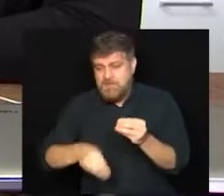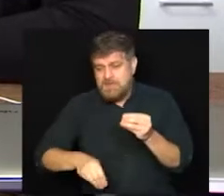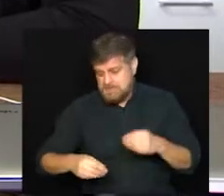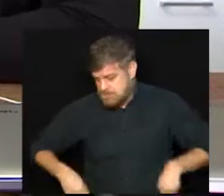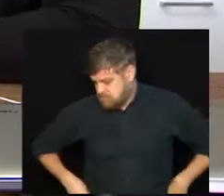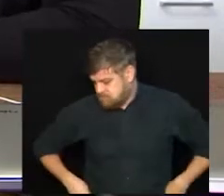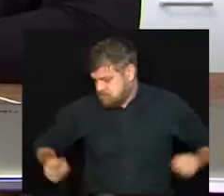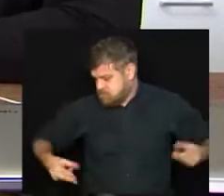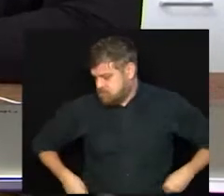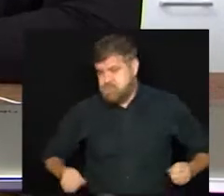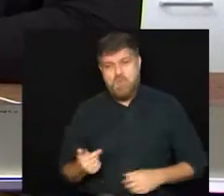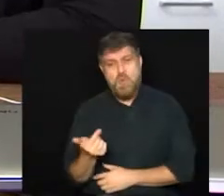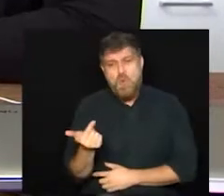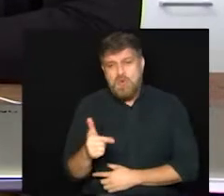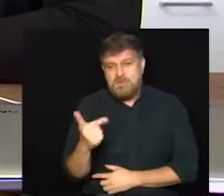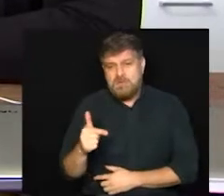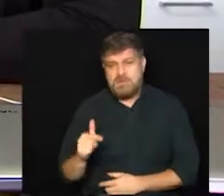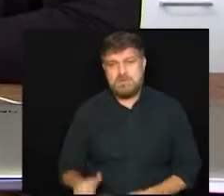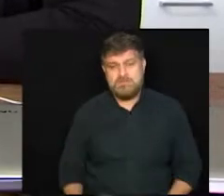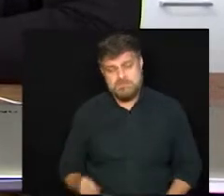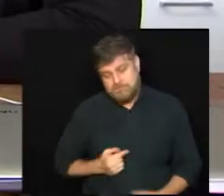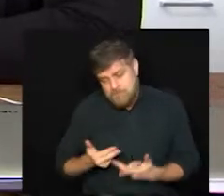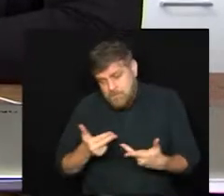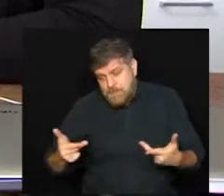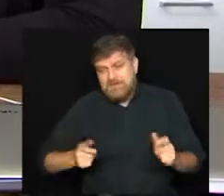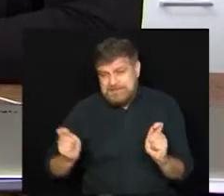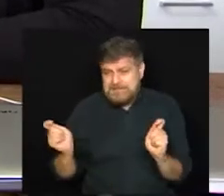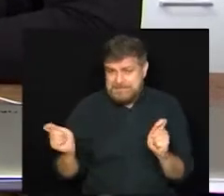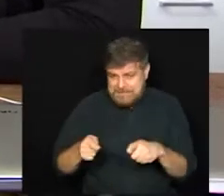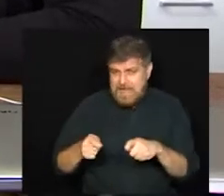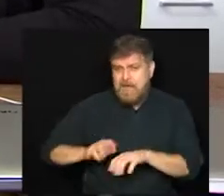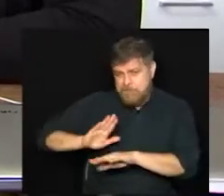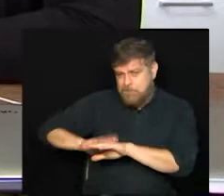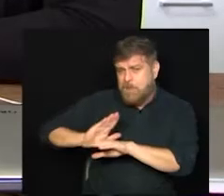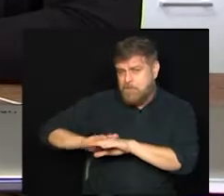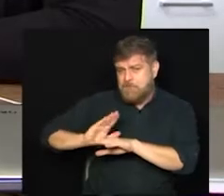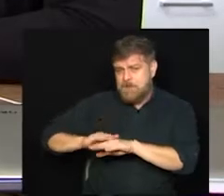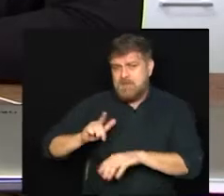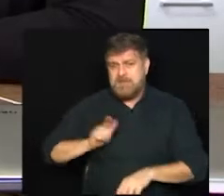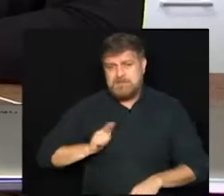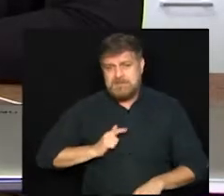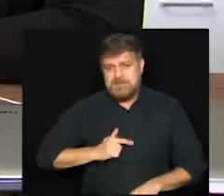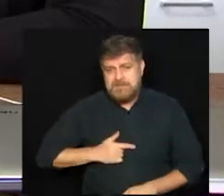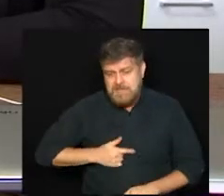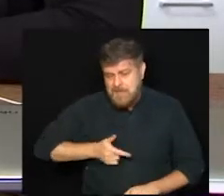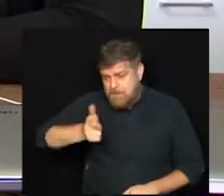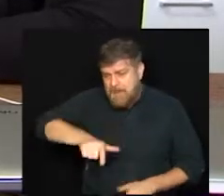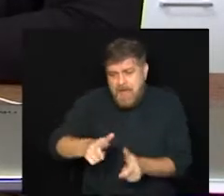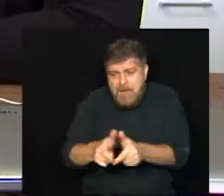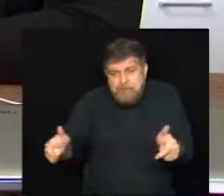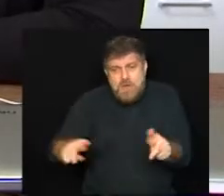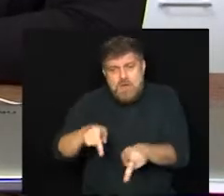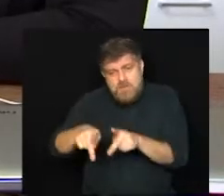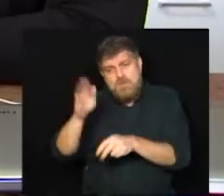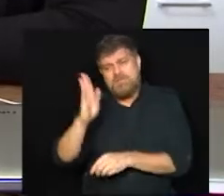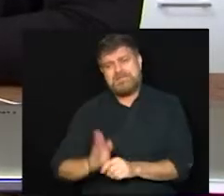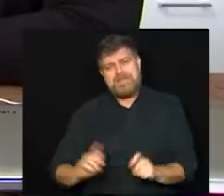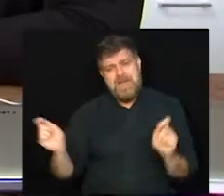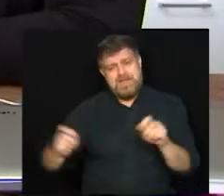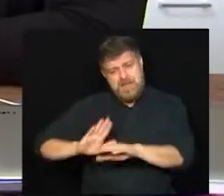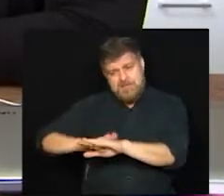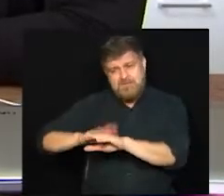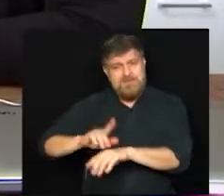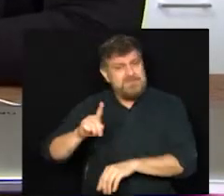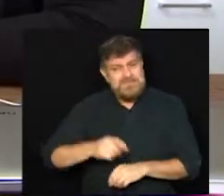bolso. Então, é uma coisa realmente que poderia ser feita com muito mais frequência pelos brasileiros, né? Sim, você não vai